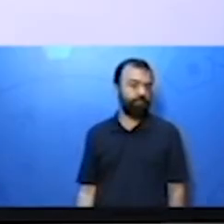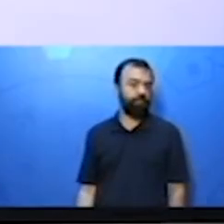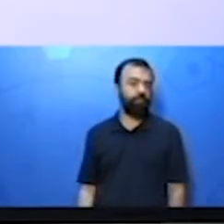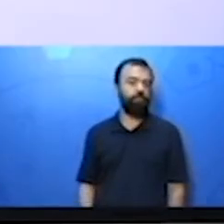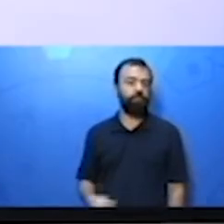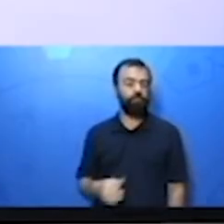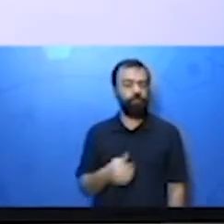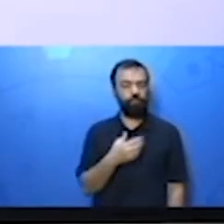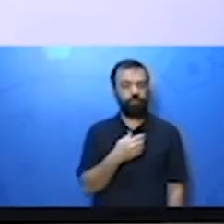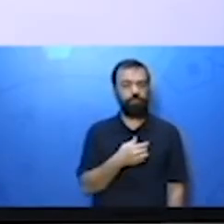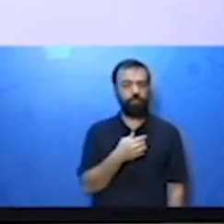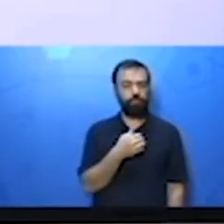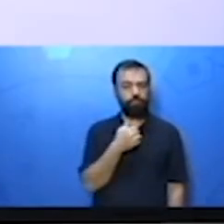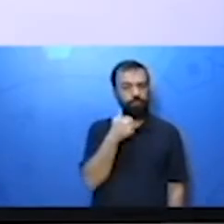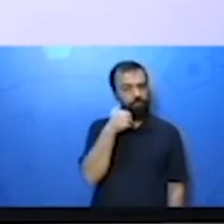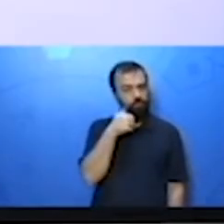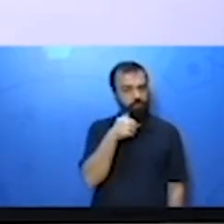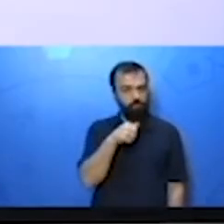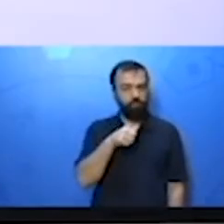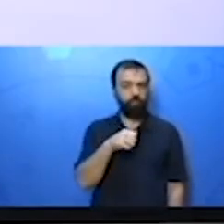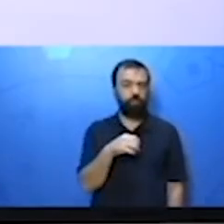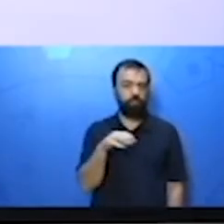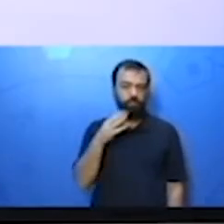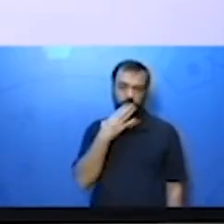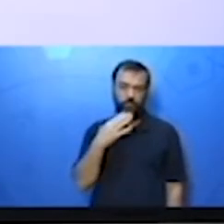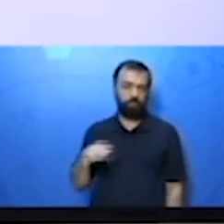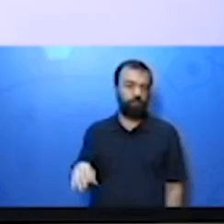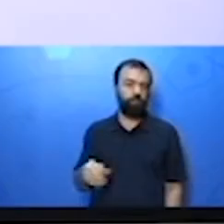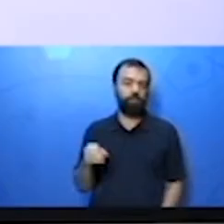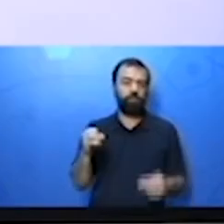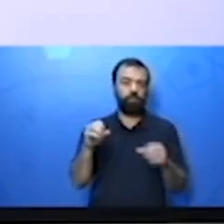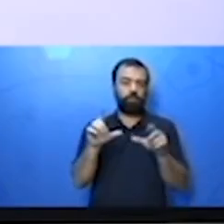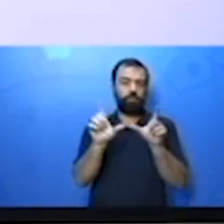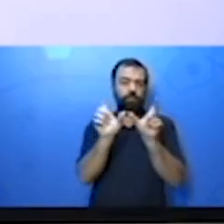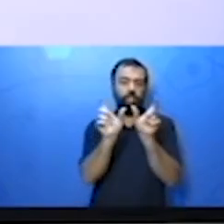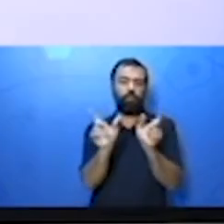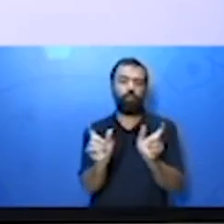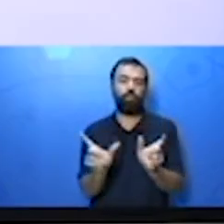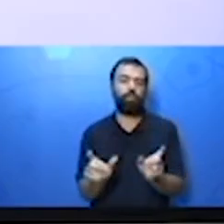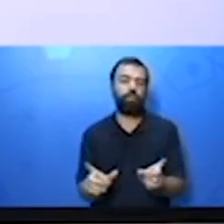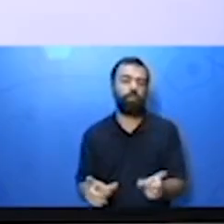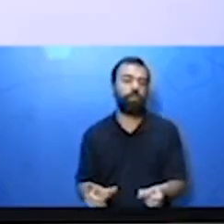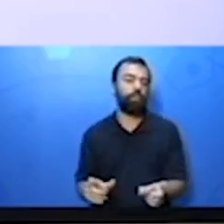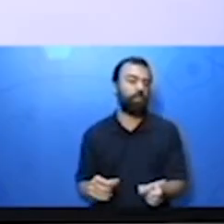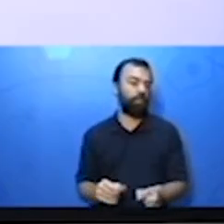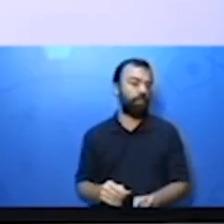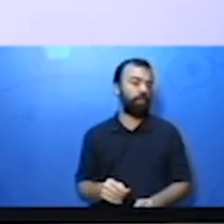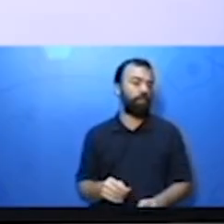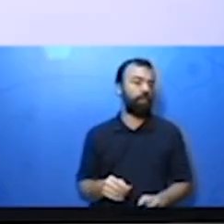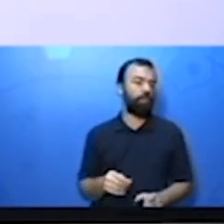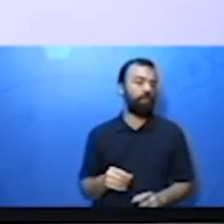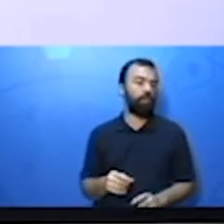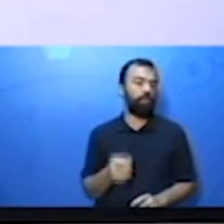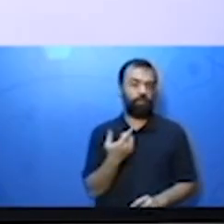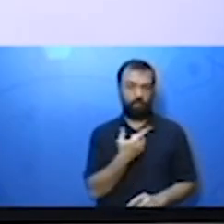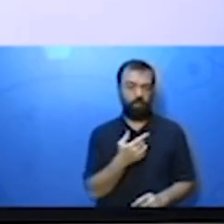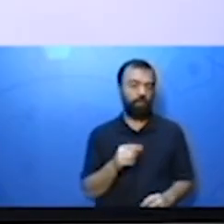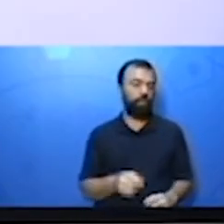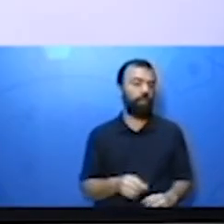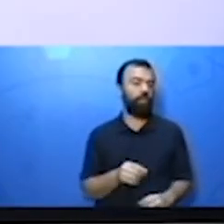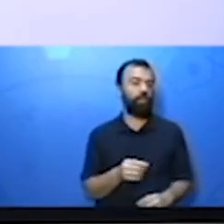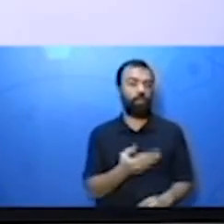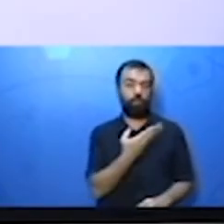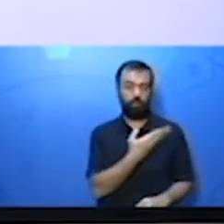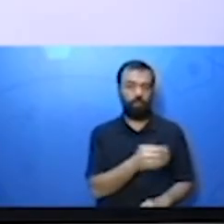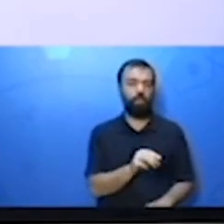4. Priscila decompôs um número da seguinte forma. 3 vezes 100 mais 2